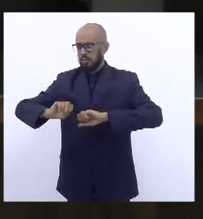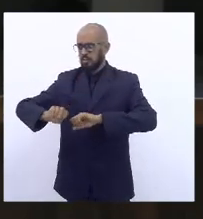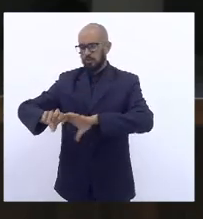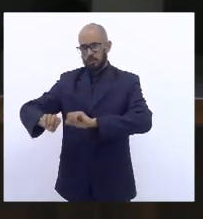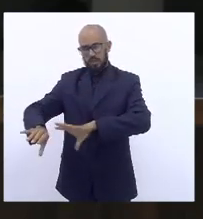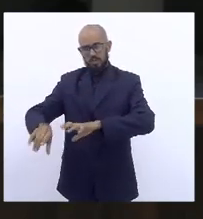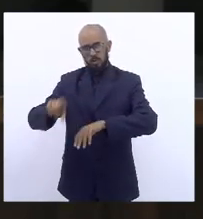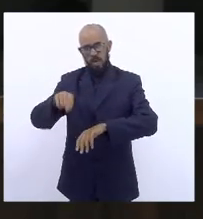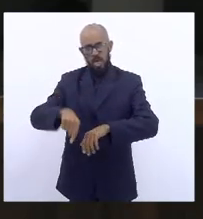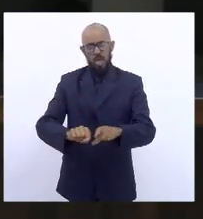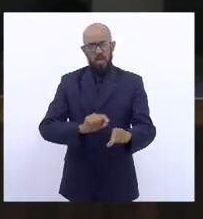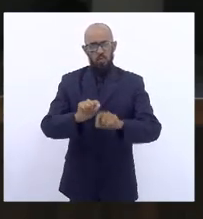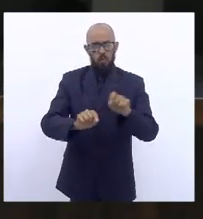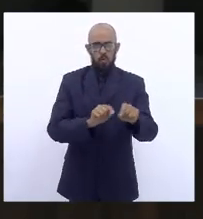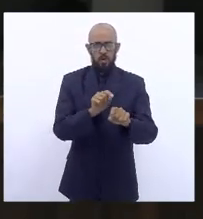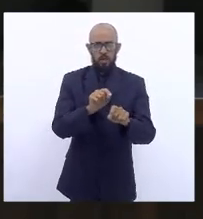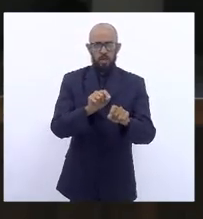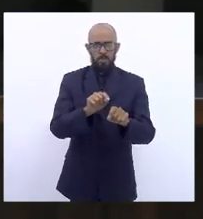é a dimensão